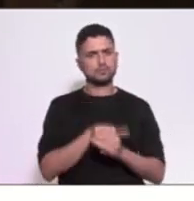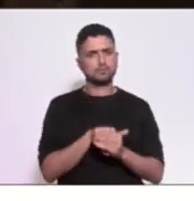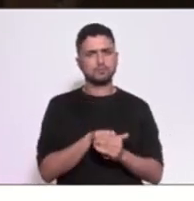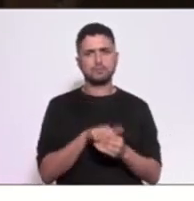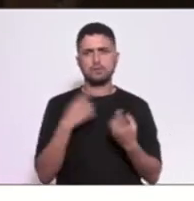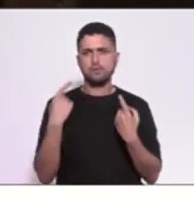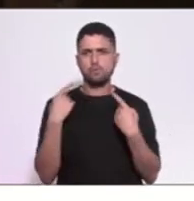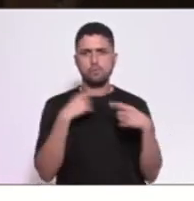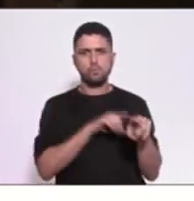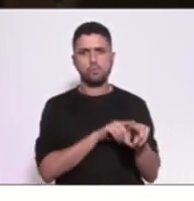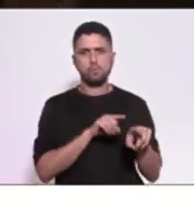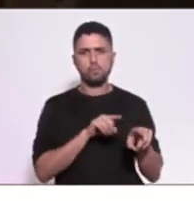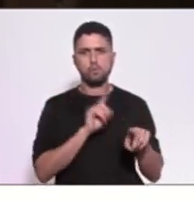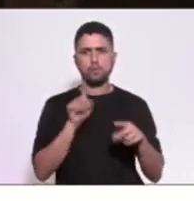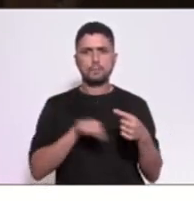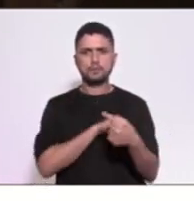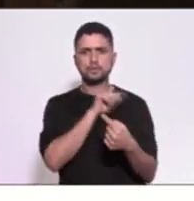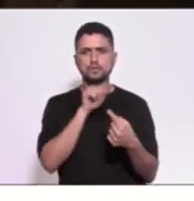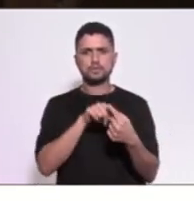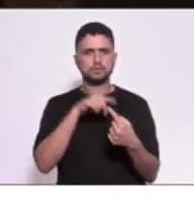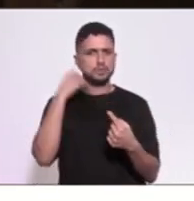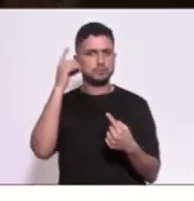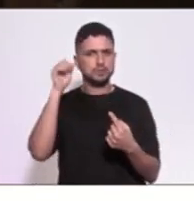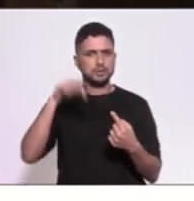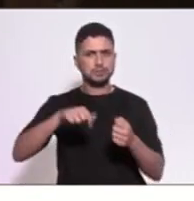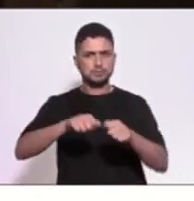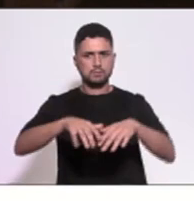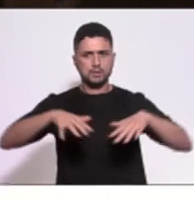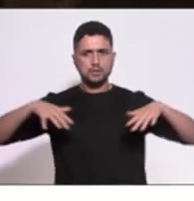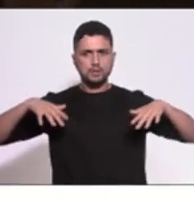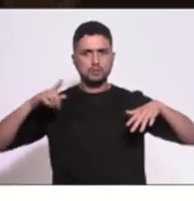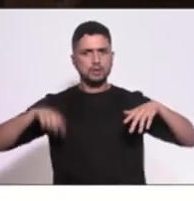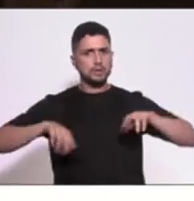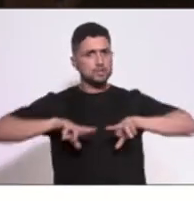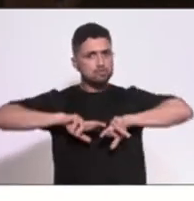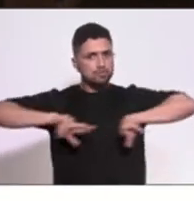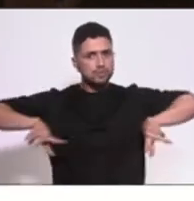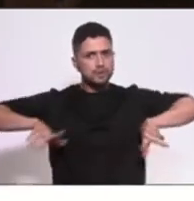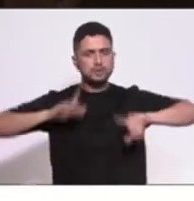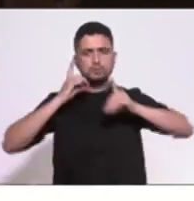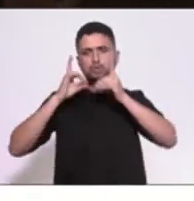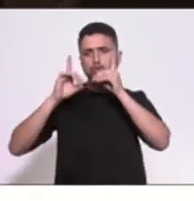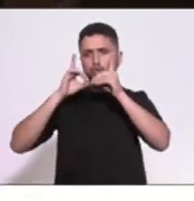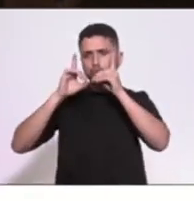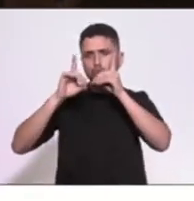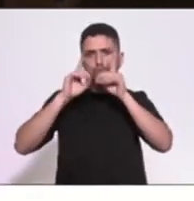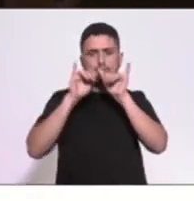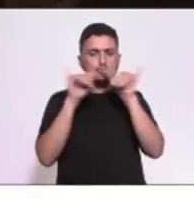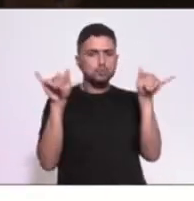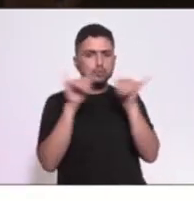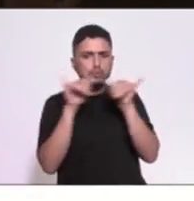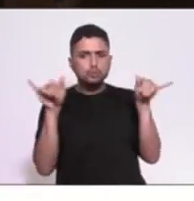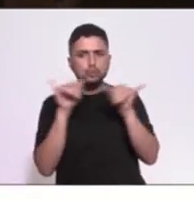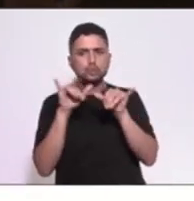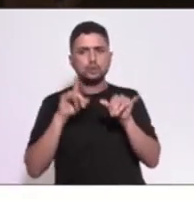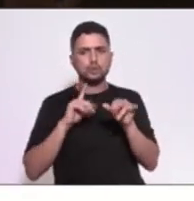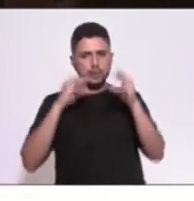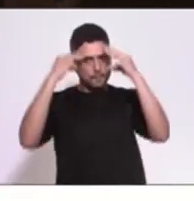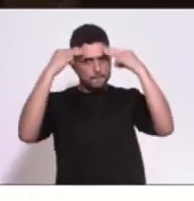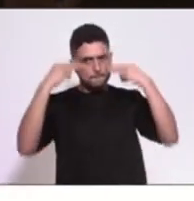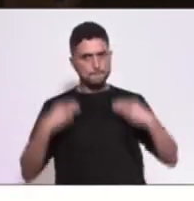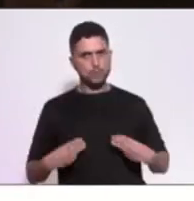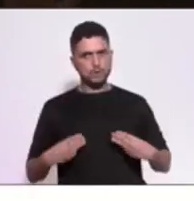vieram para este plenário para fazer a diferença de um discurso que se pauta dentro daquilo